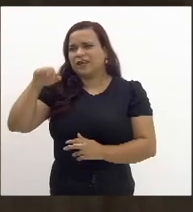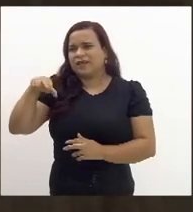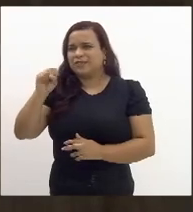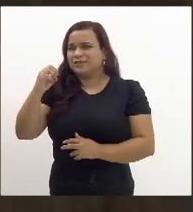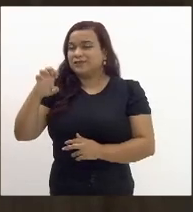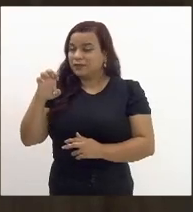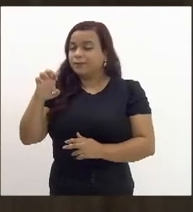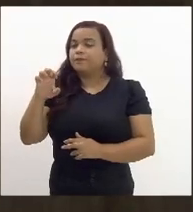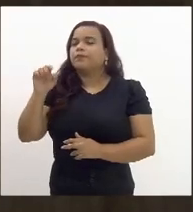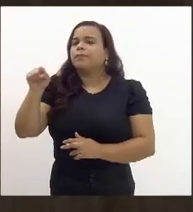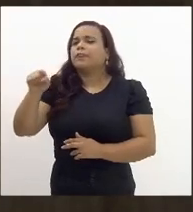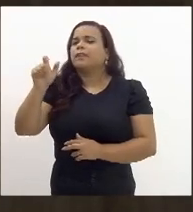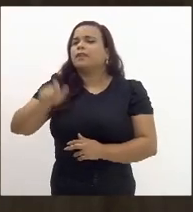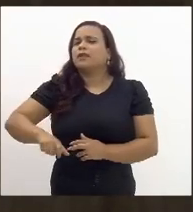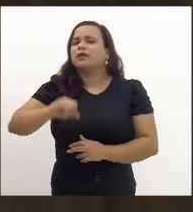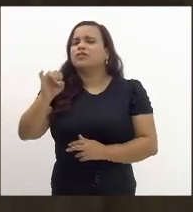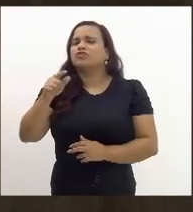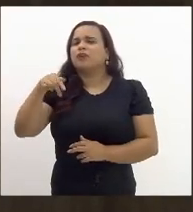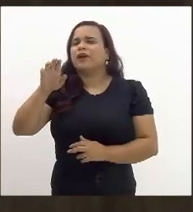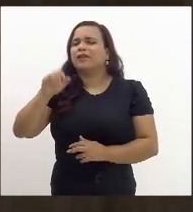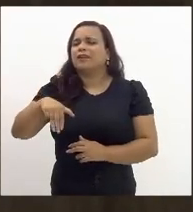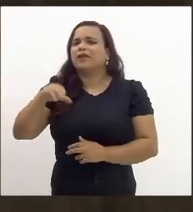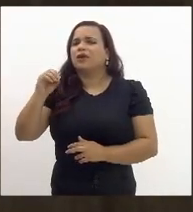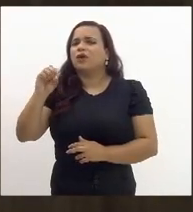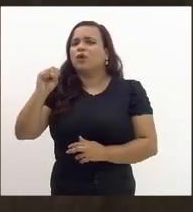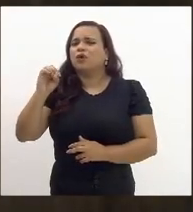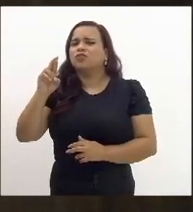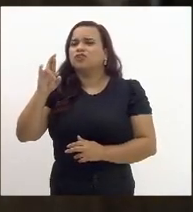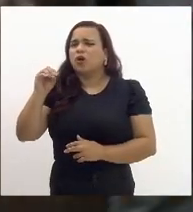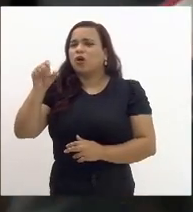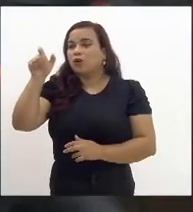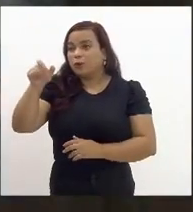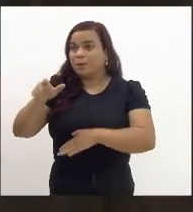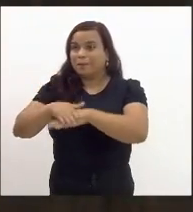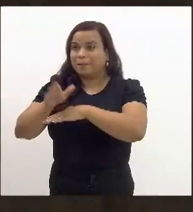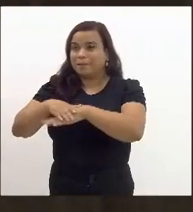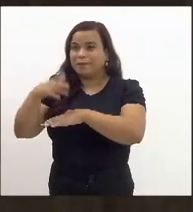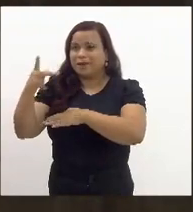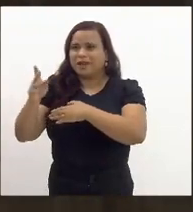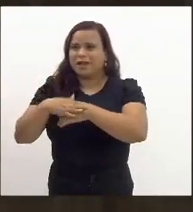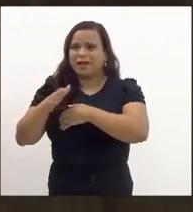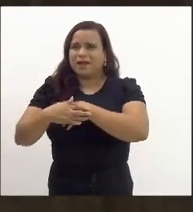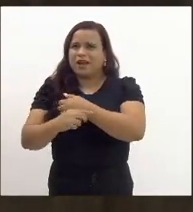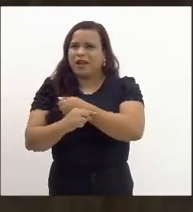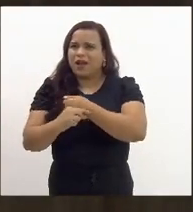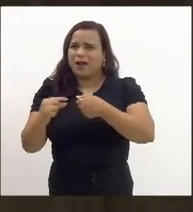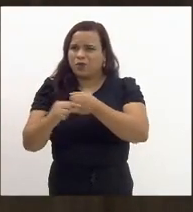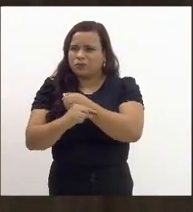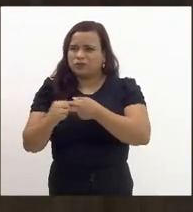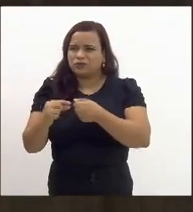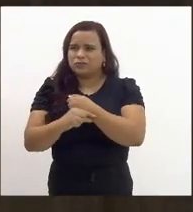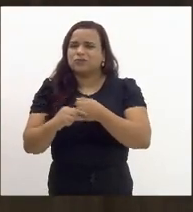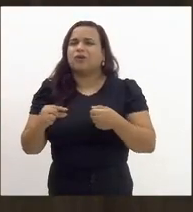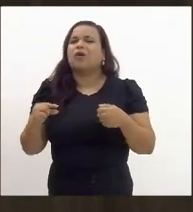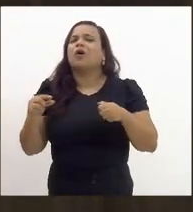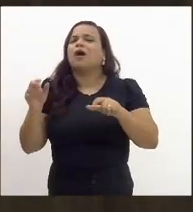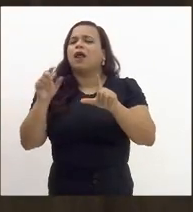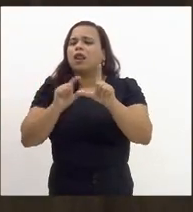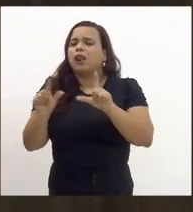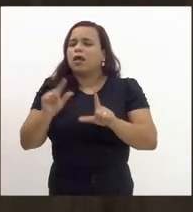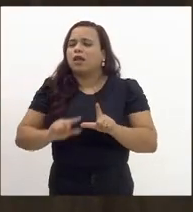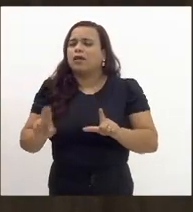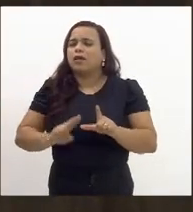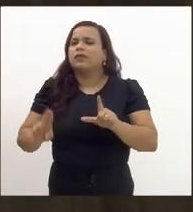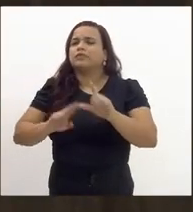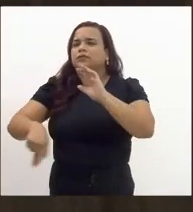Duque Estrada, autor da letra do Hino Nacional Brasileiro. Foi da Academia de Letras, foi professor do Colégio